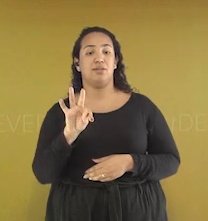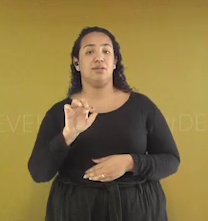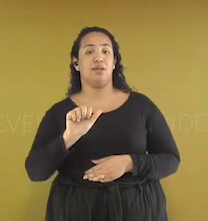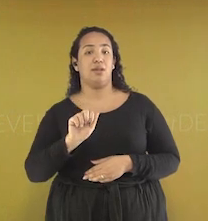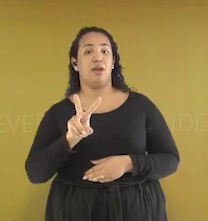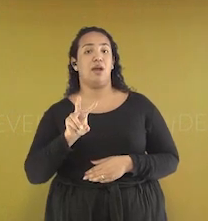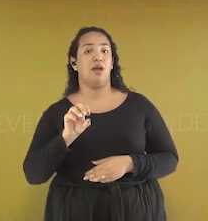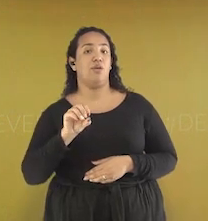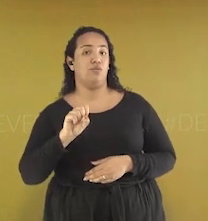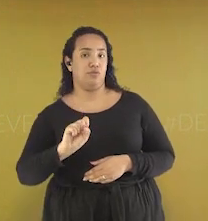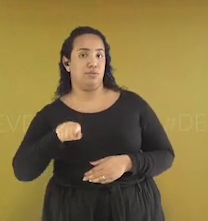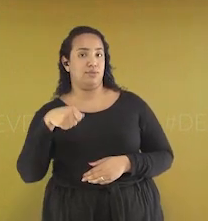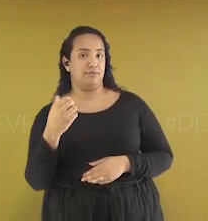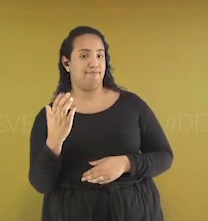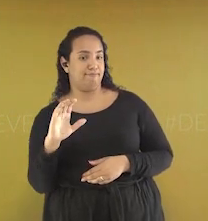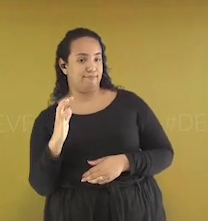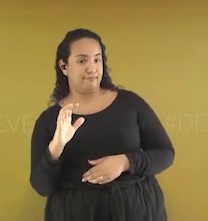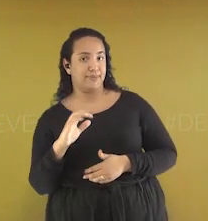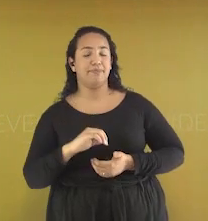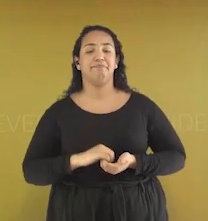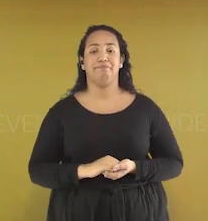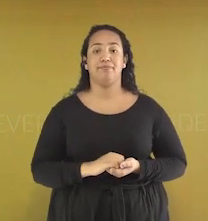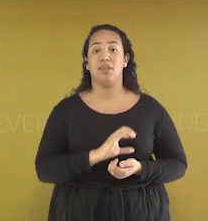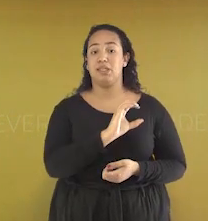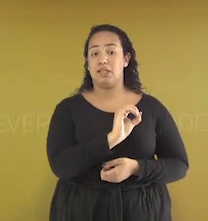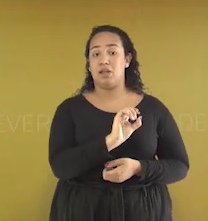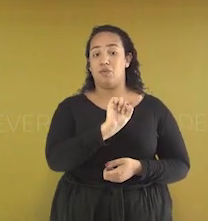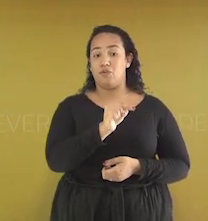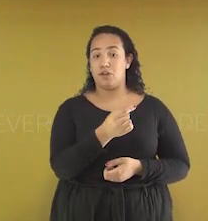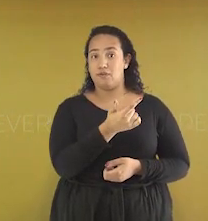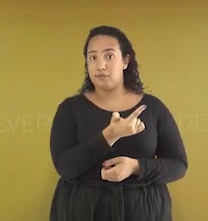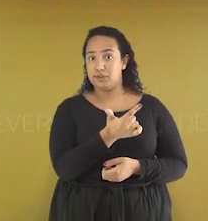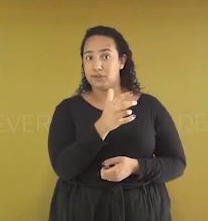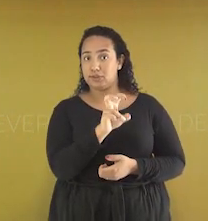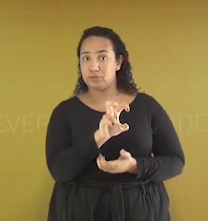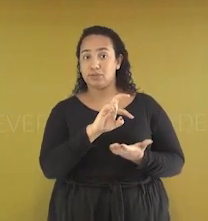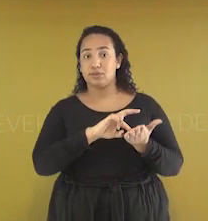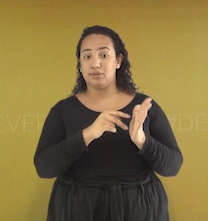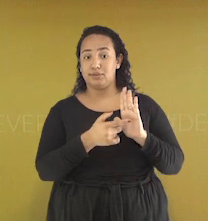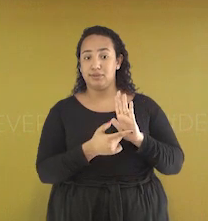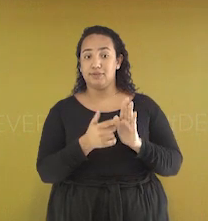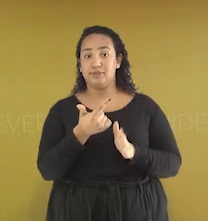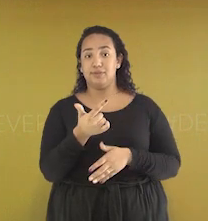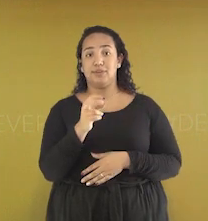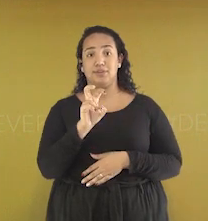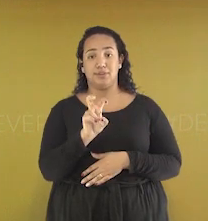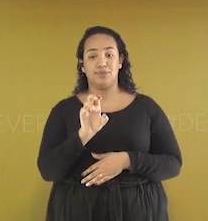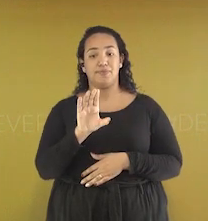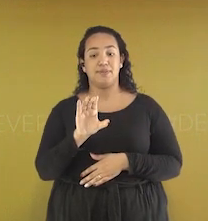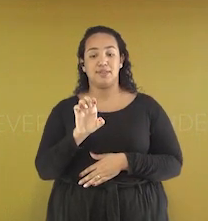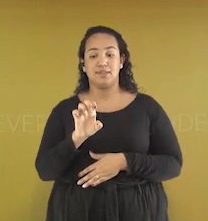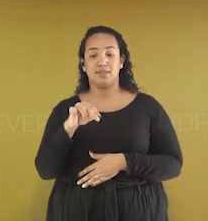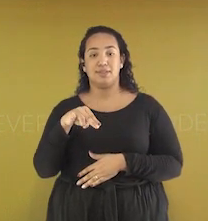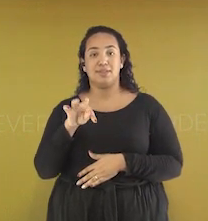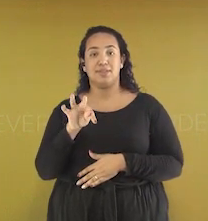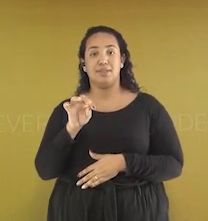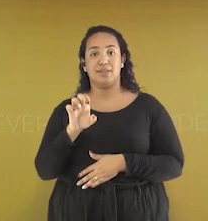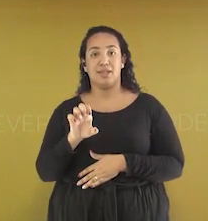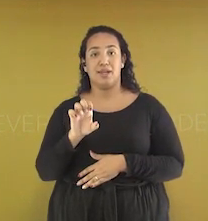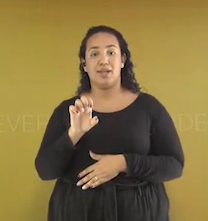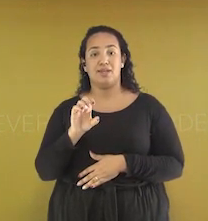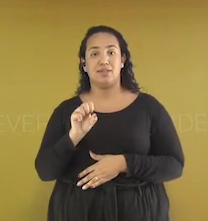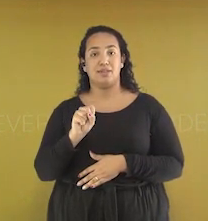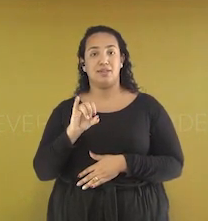10 centavos. E 0,25 é 25 centésimos. A